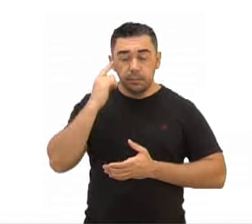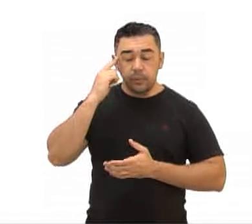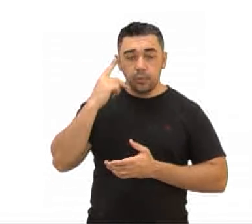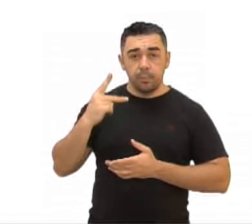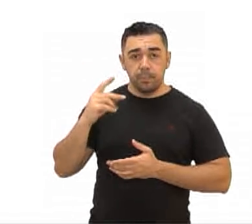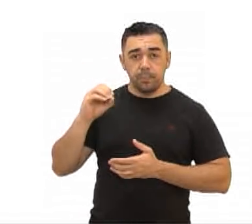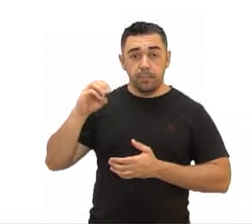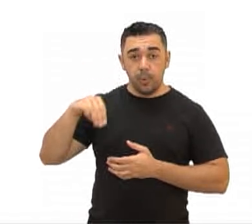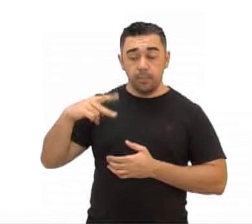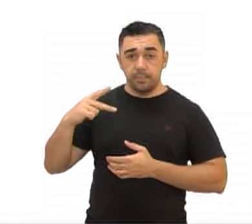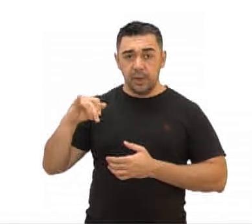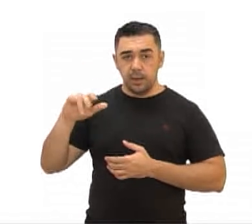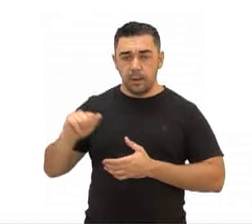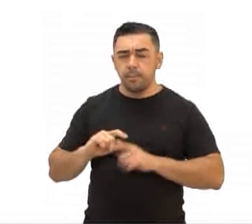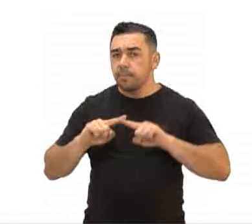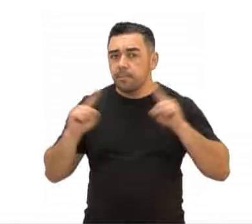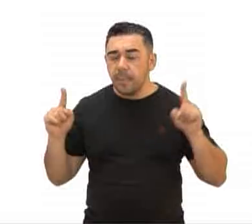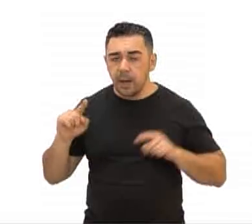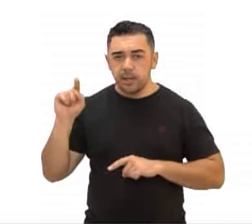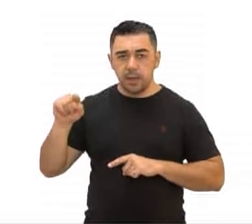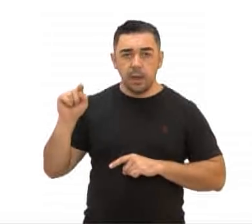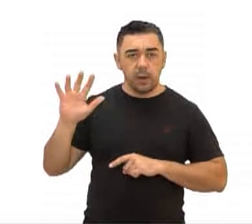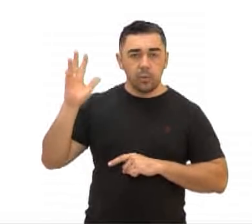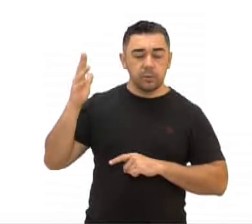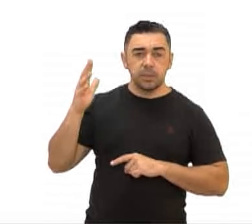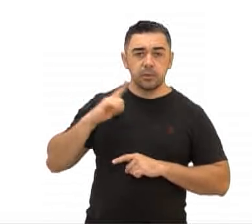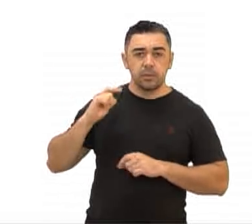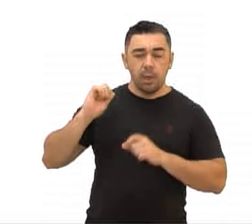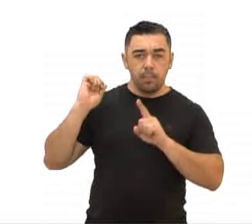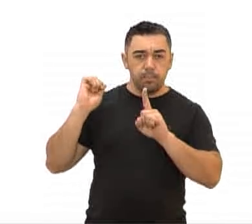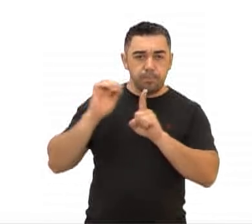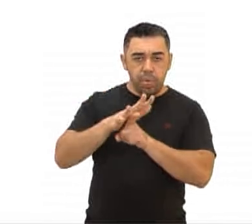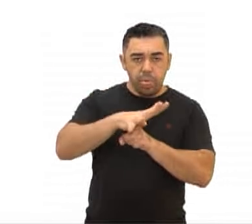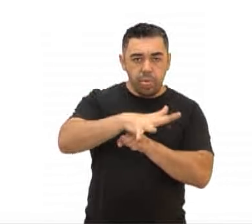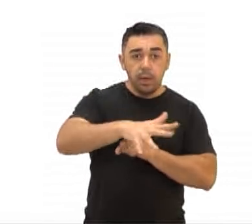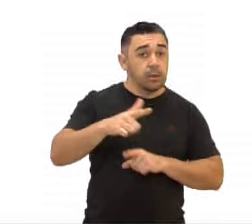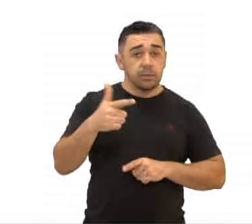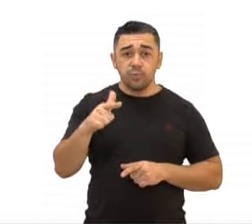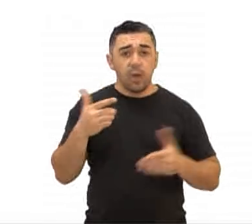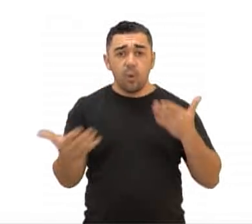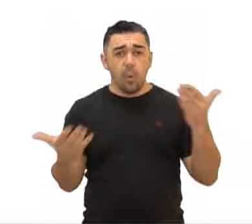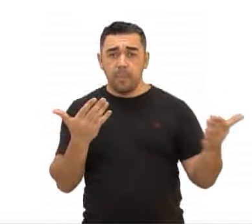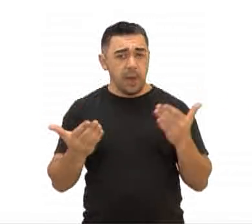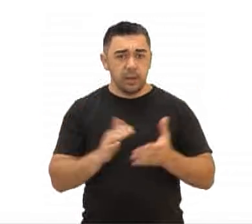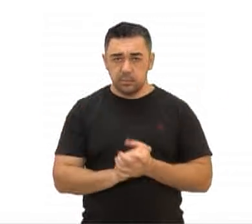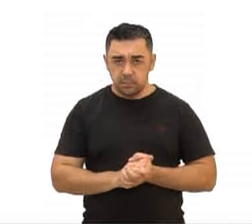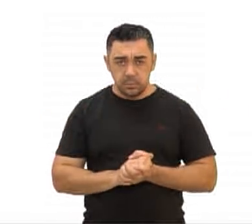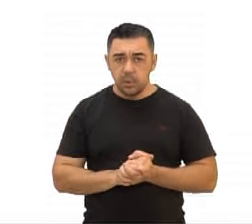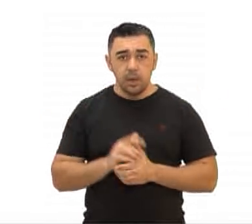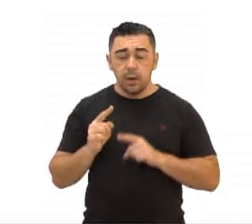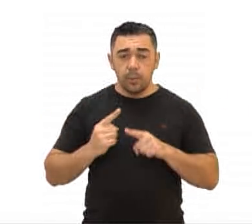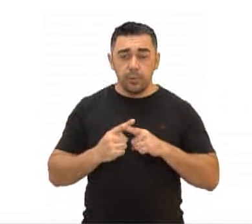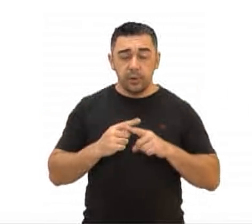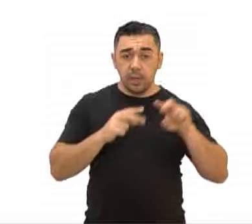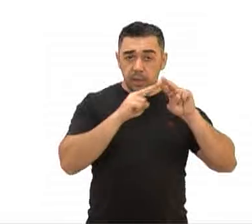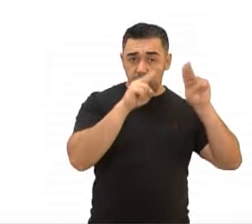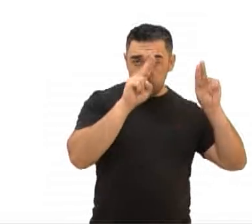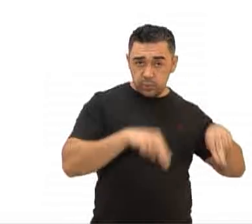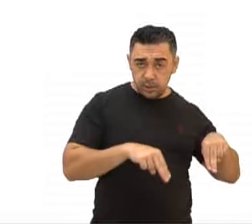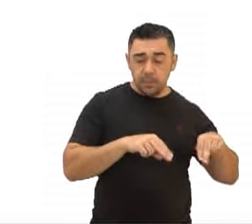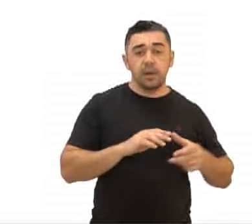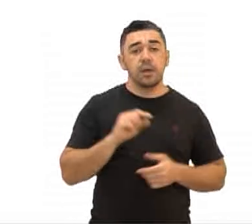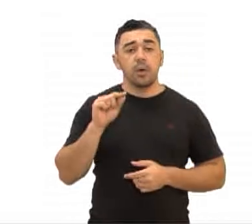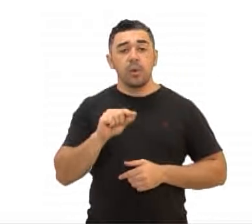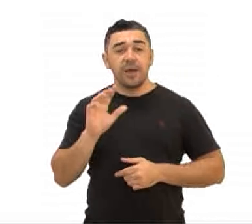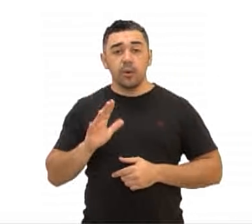Mas nem mesmo essa tragédia oferece termo de comparação. Sobre Hiroshima, se abateu